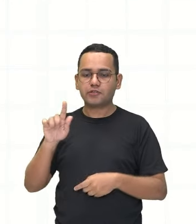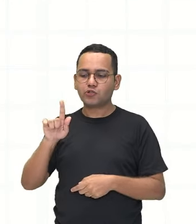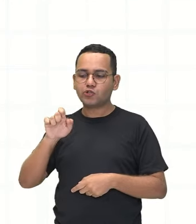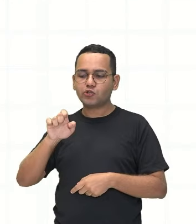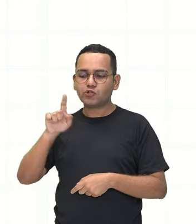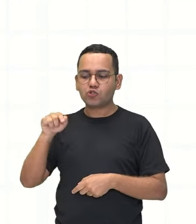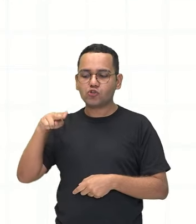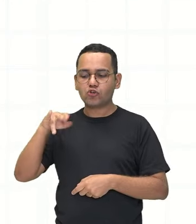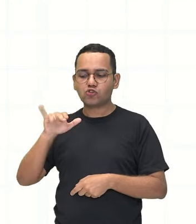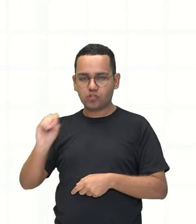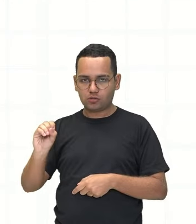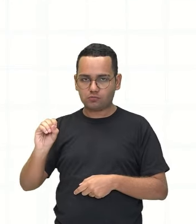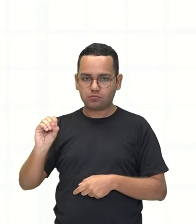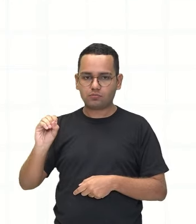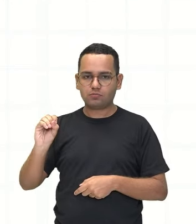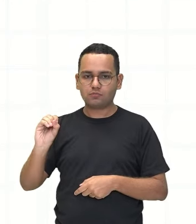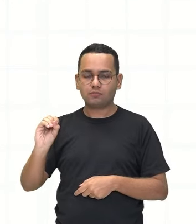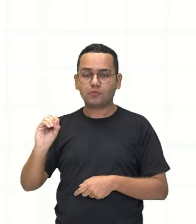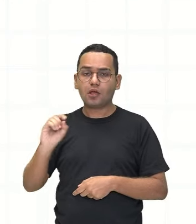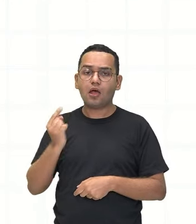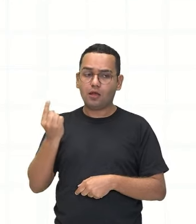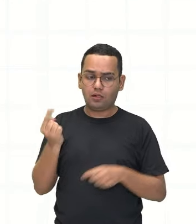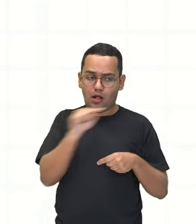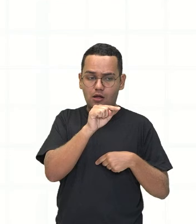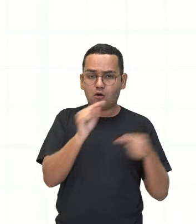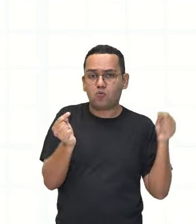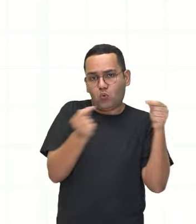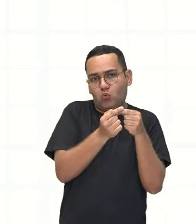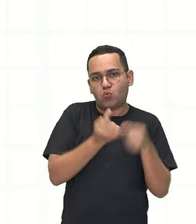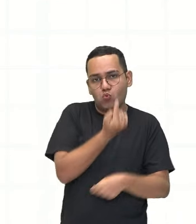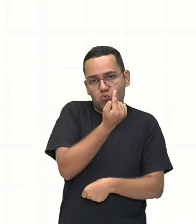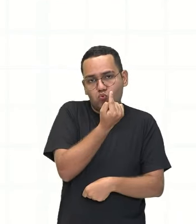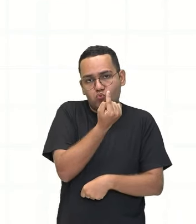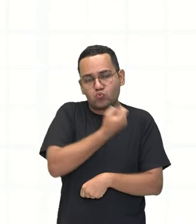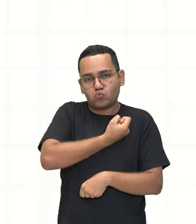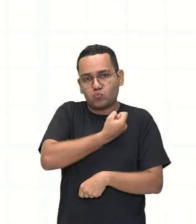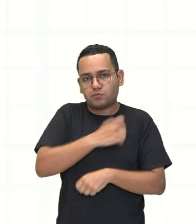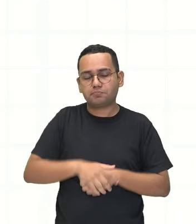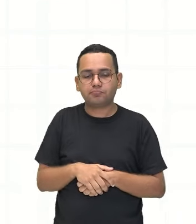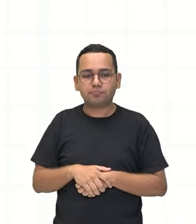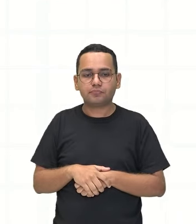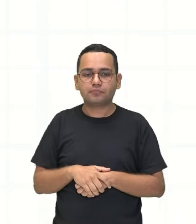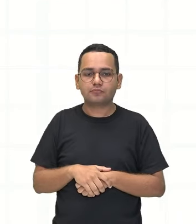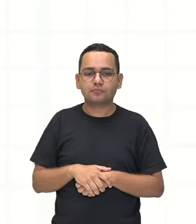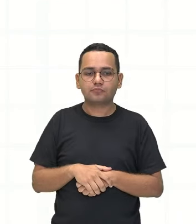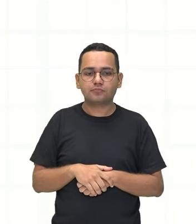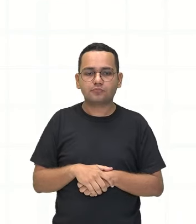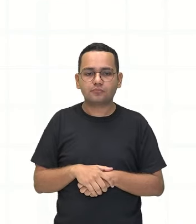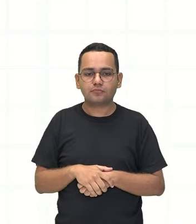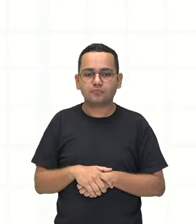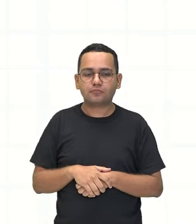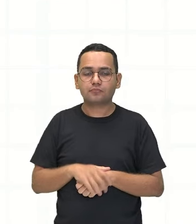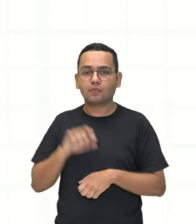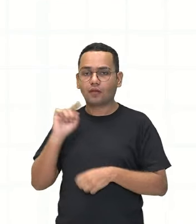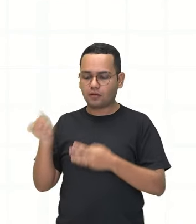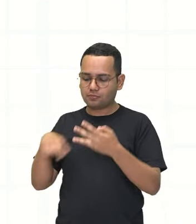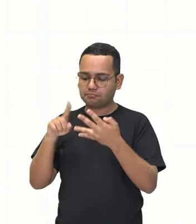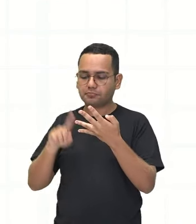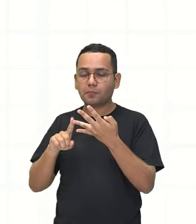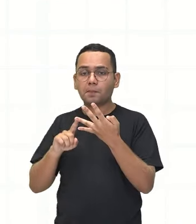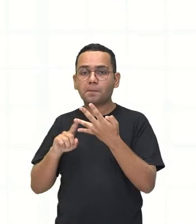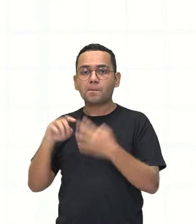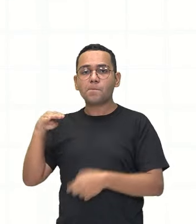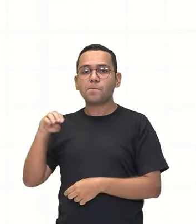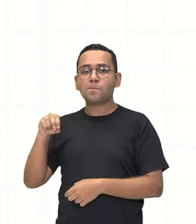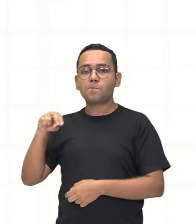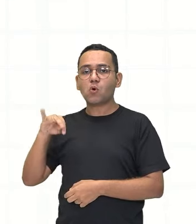pessoa é menino ou menino, se é homem ou mulher, certo? A palavra monstro, Também, ele